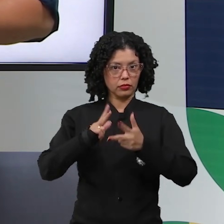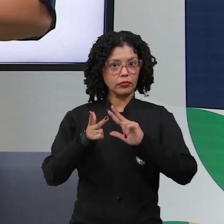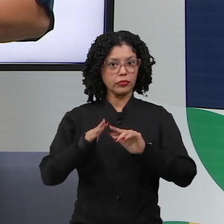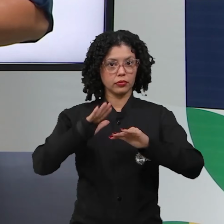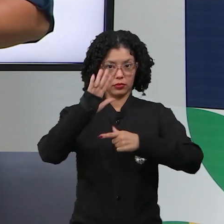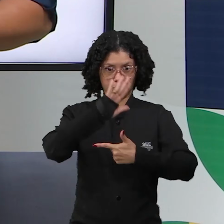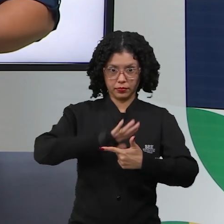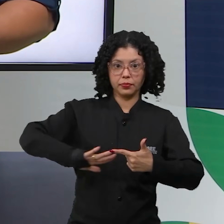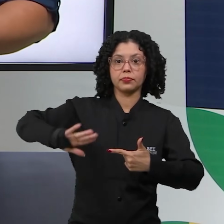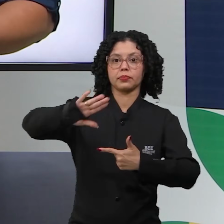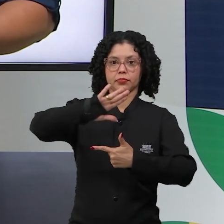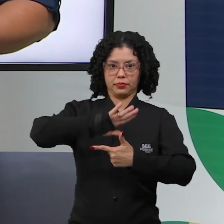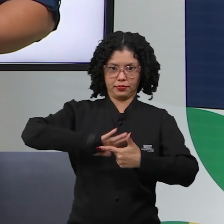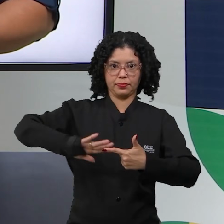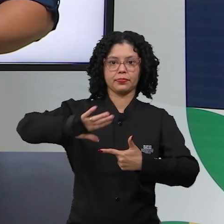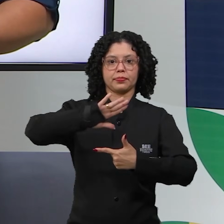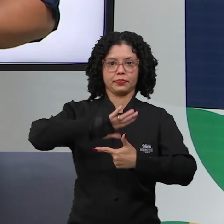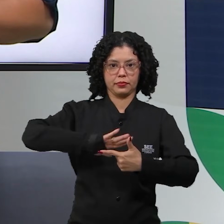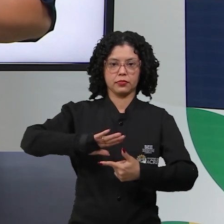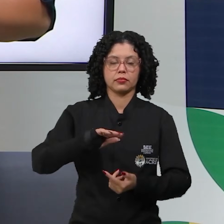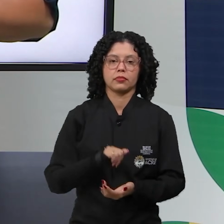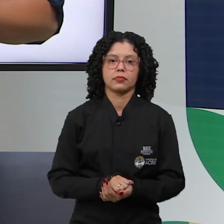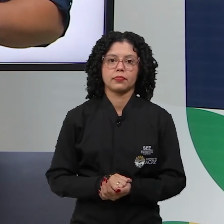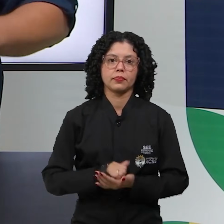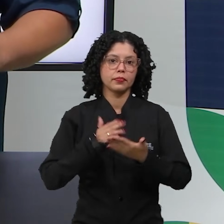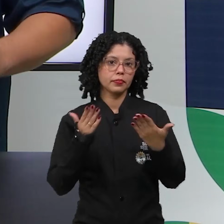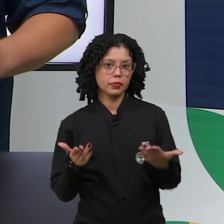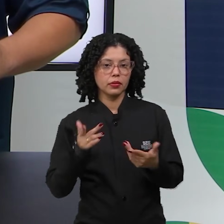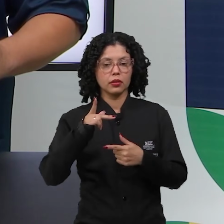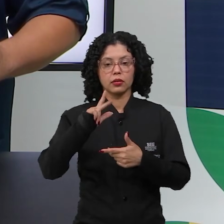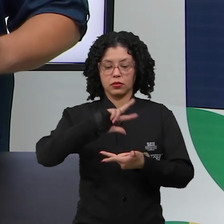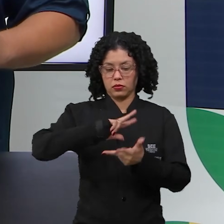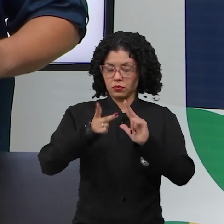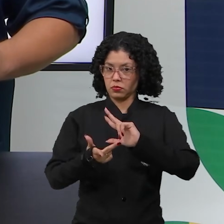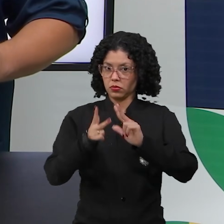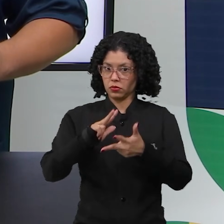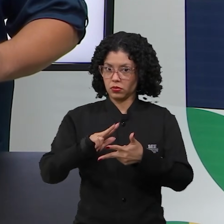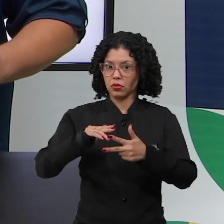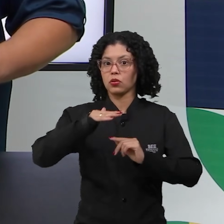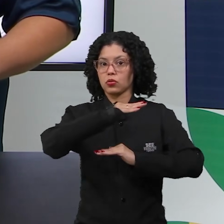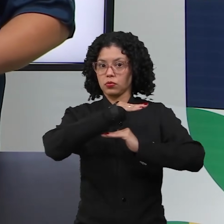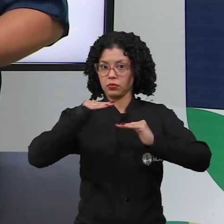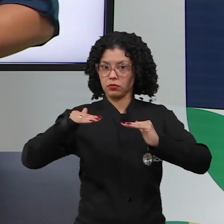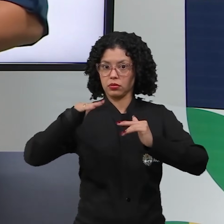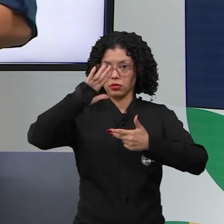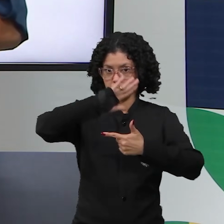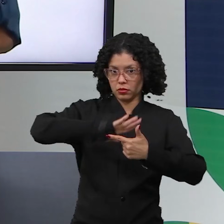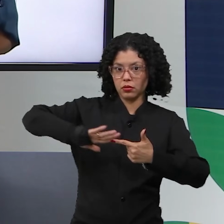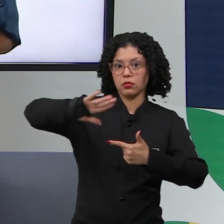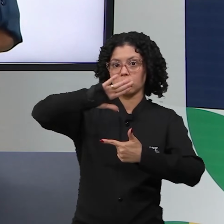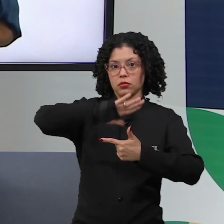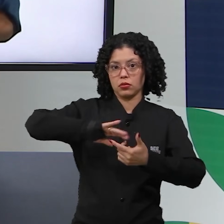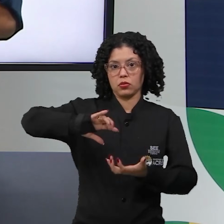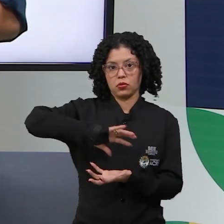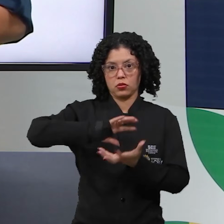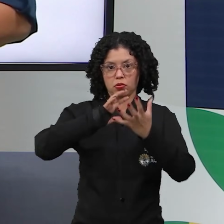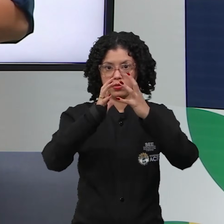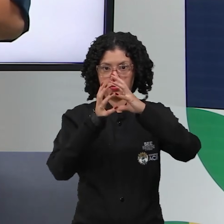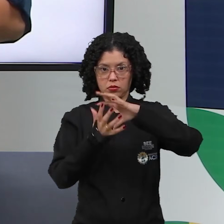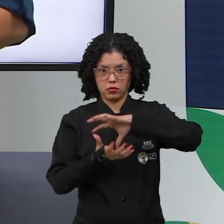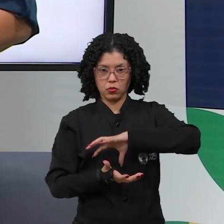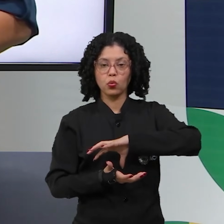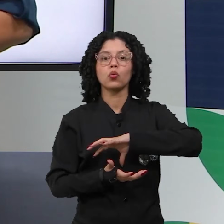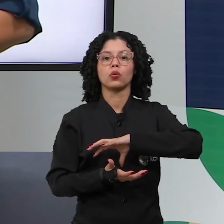superfícies planas. Então, poliedro, superfície plana. Corpo redondo,